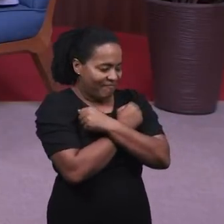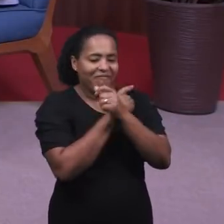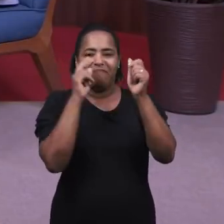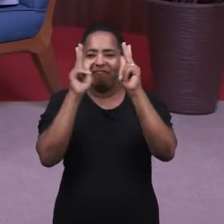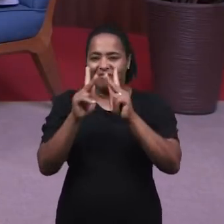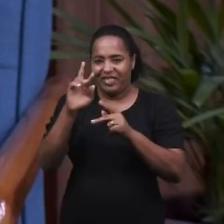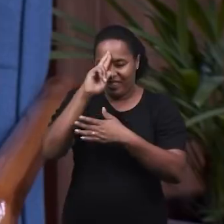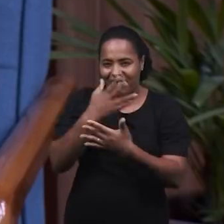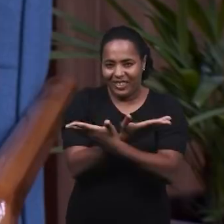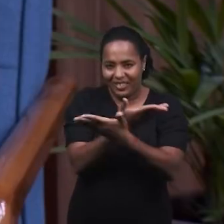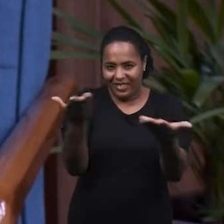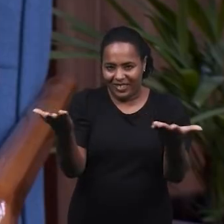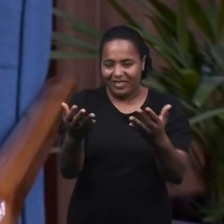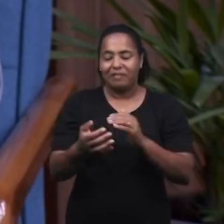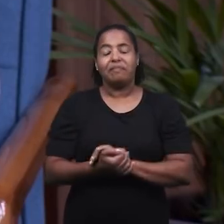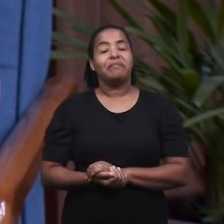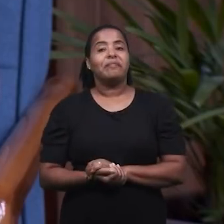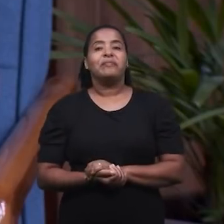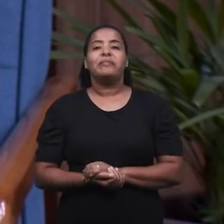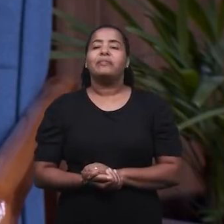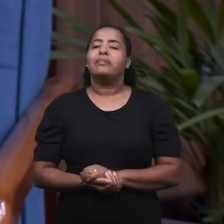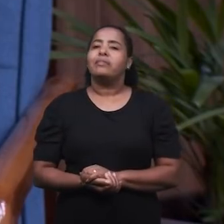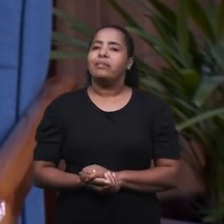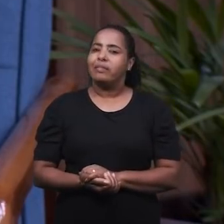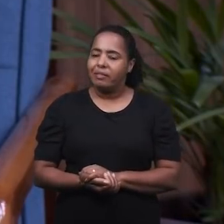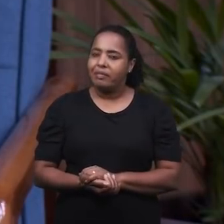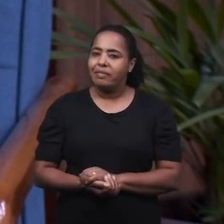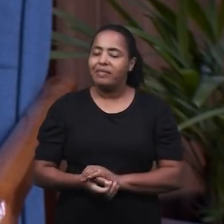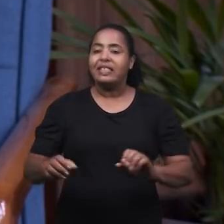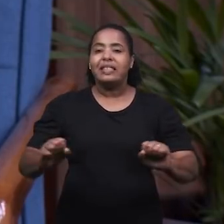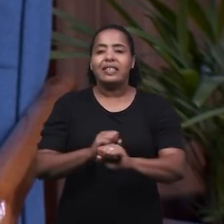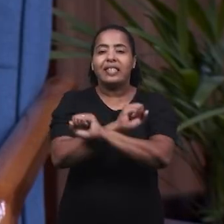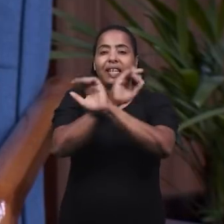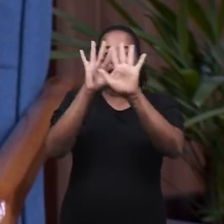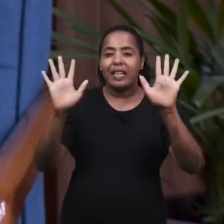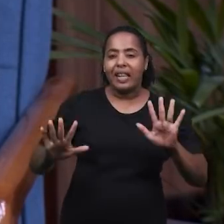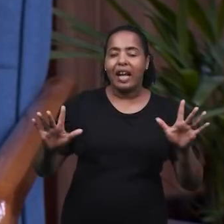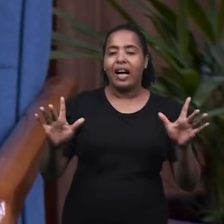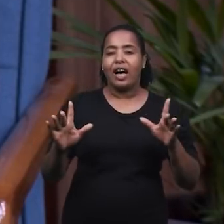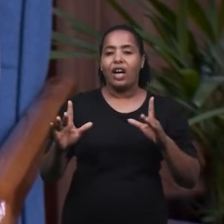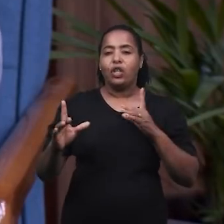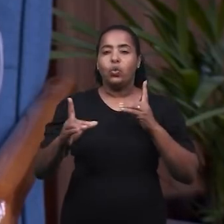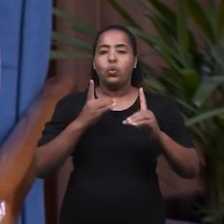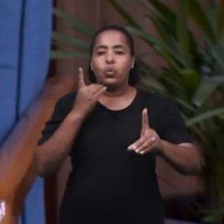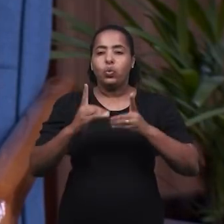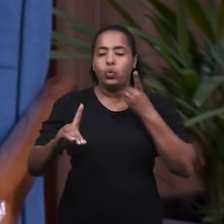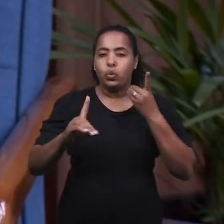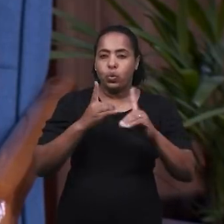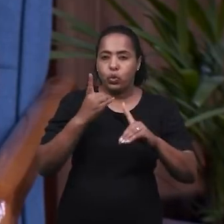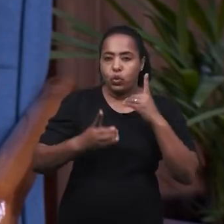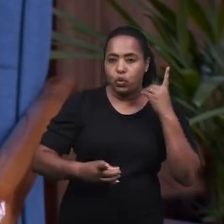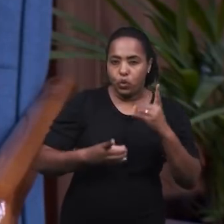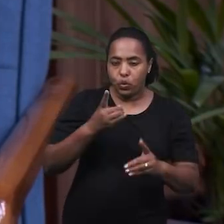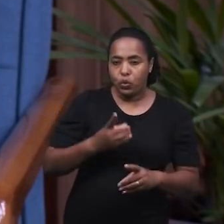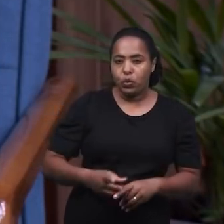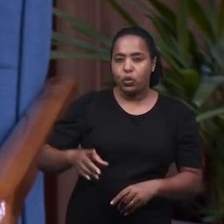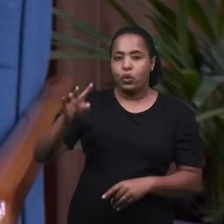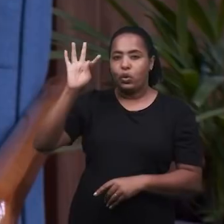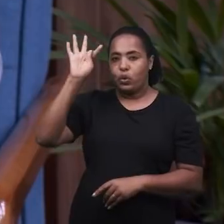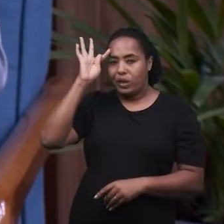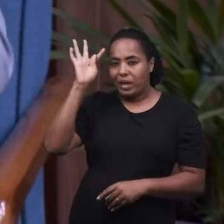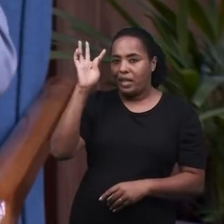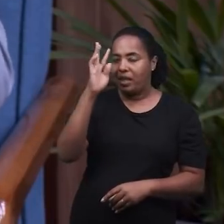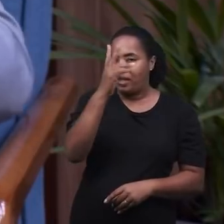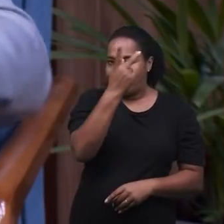queridos. Muito bem. Está em evidência a discussão sobre o transtorno do déficit de